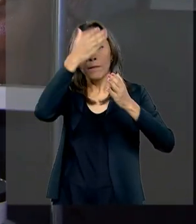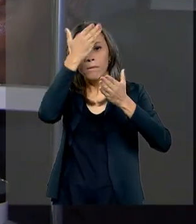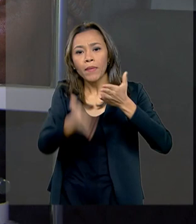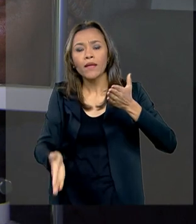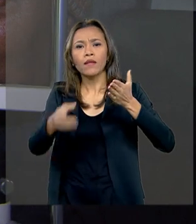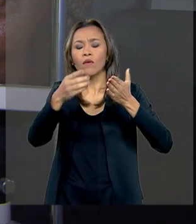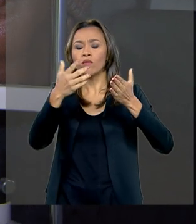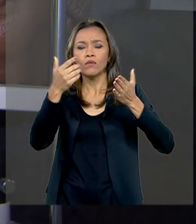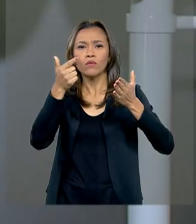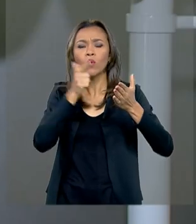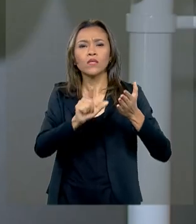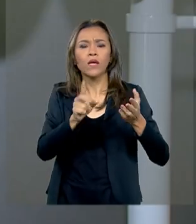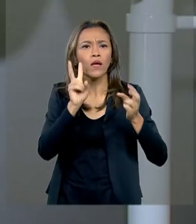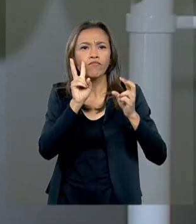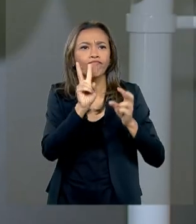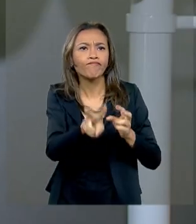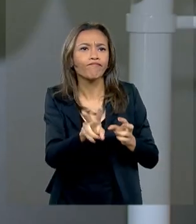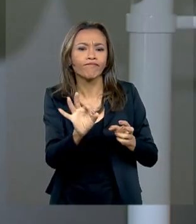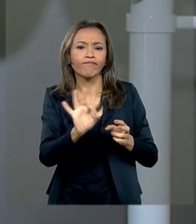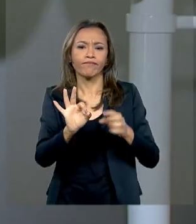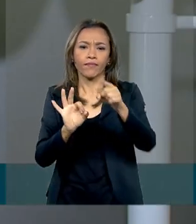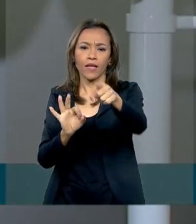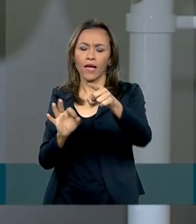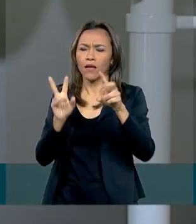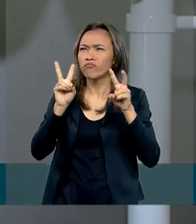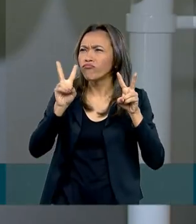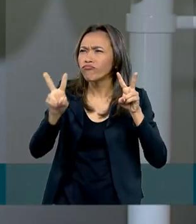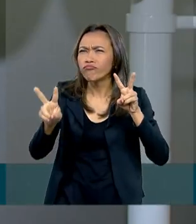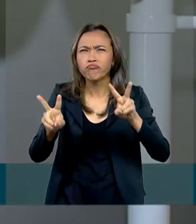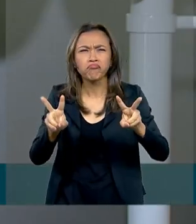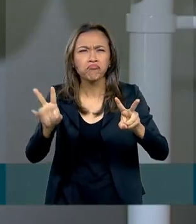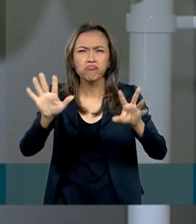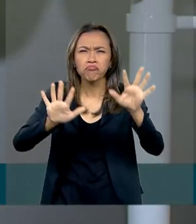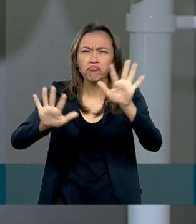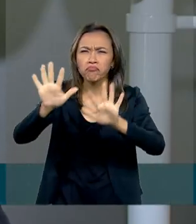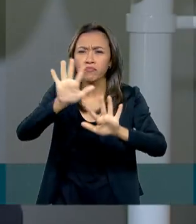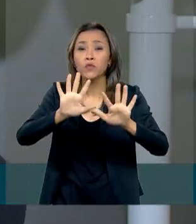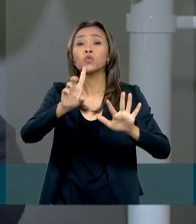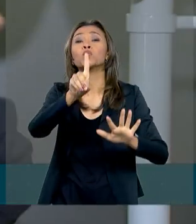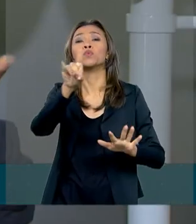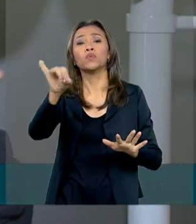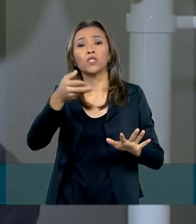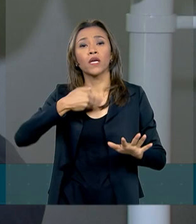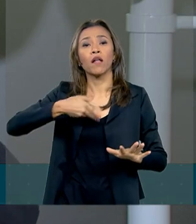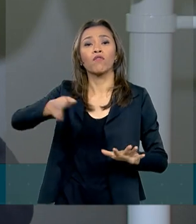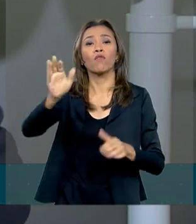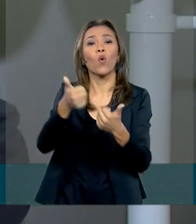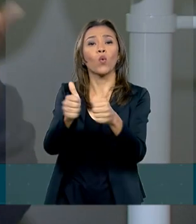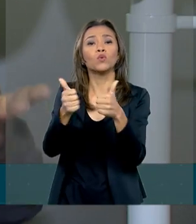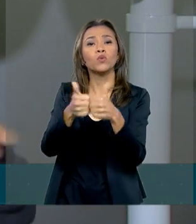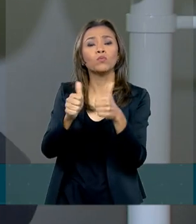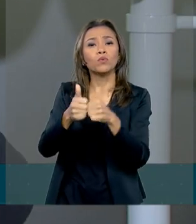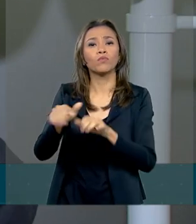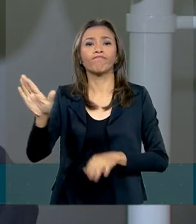capacidade de enxergar. Comecei a observar que não estava enxergando o dia que eu fui pegar um ônibus para